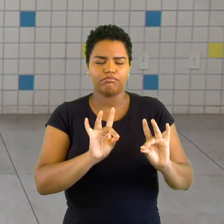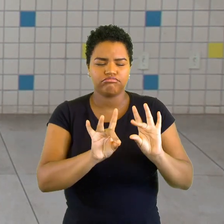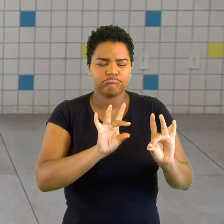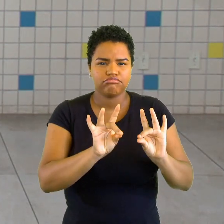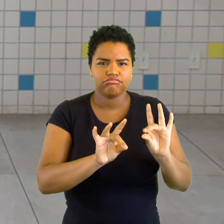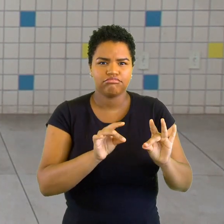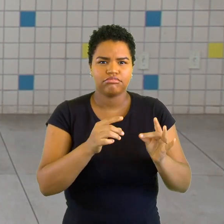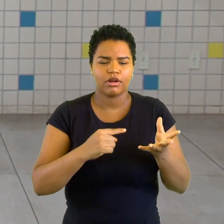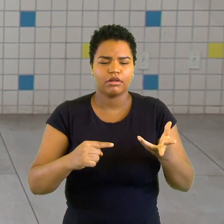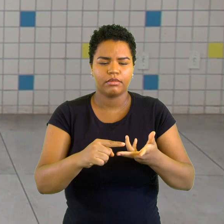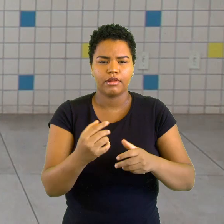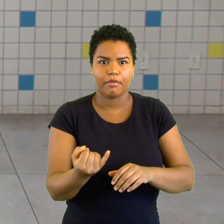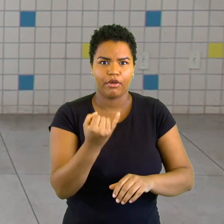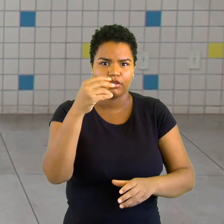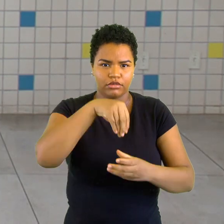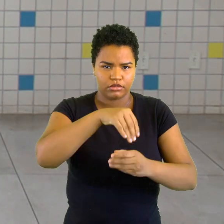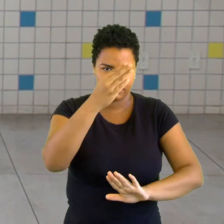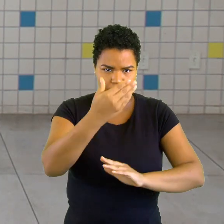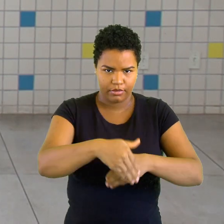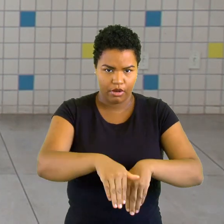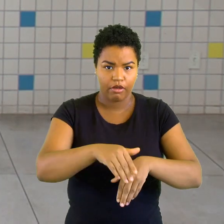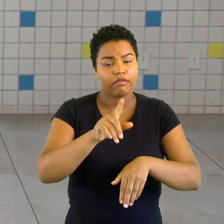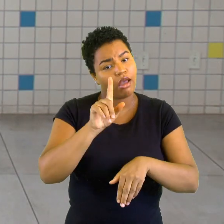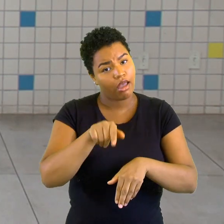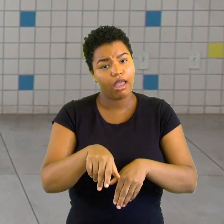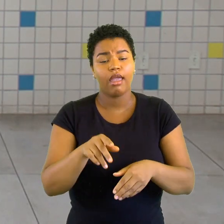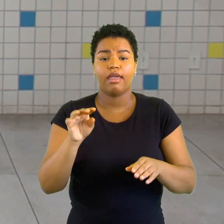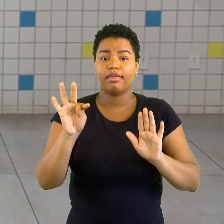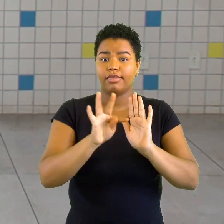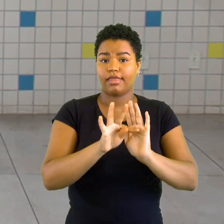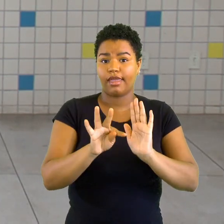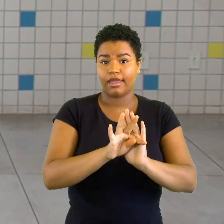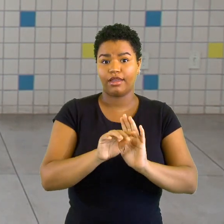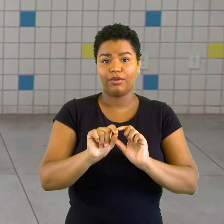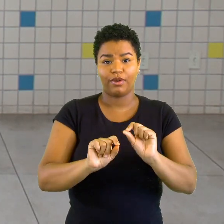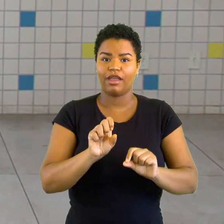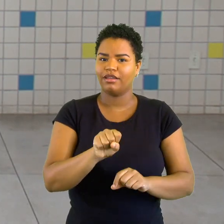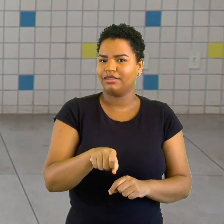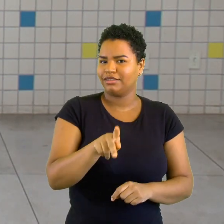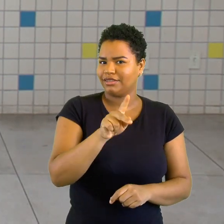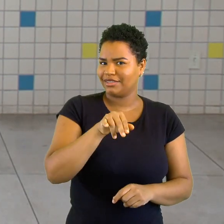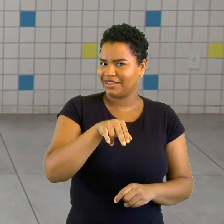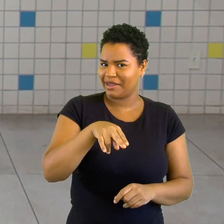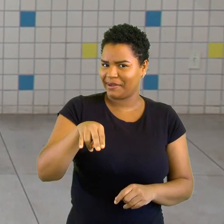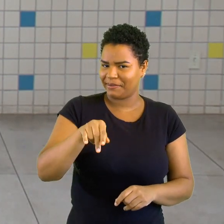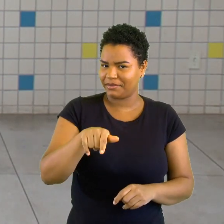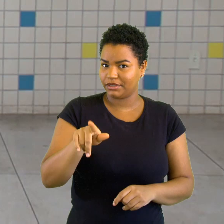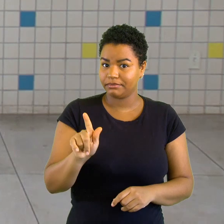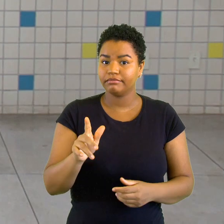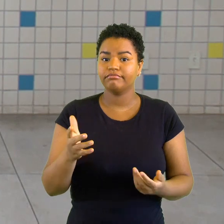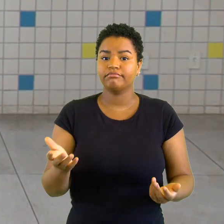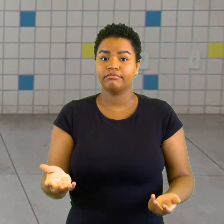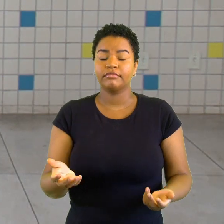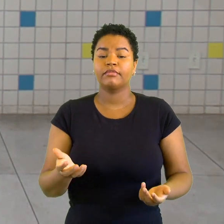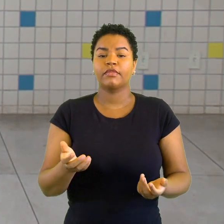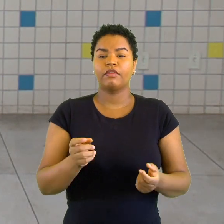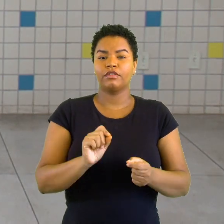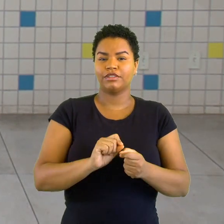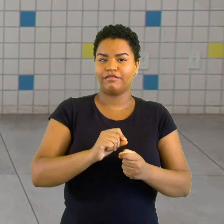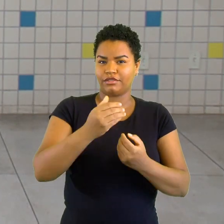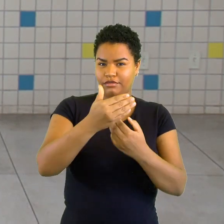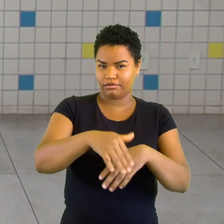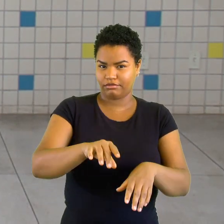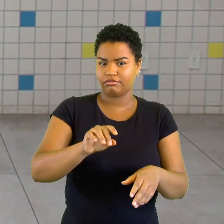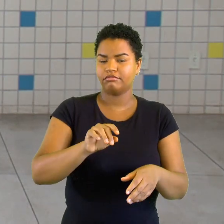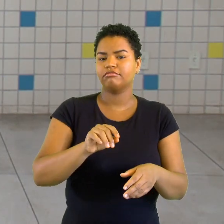importantes. Ali, por exemplo, você está fazendo o quê? Você está utilizando a técnica do skimming. Quando você está realizando uma prova que